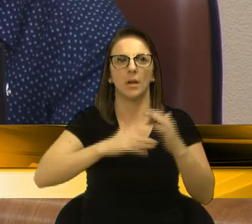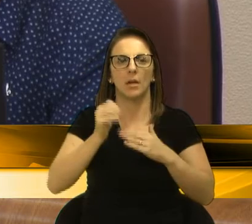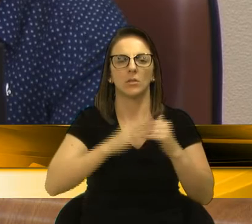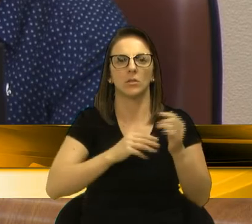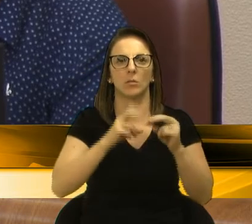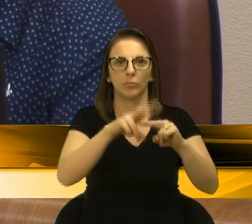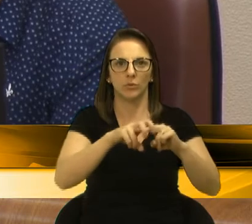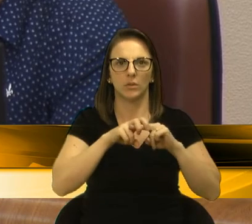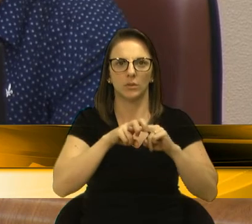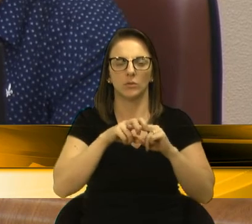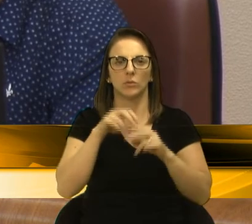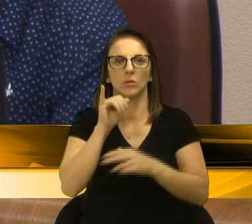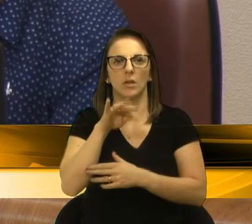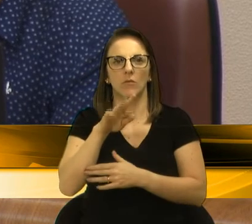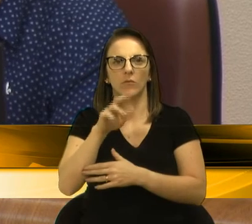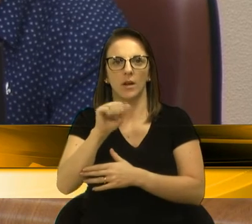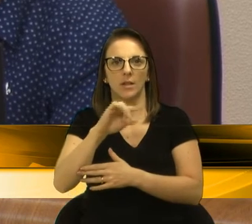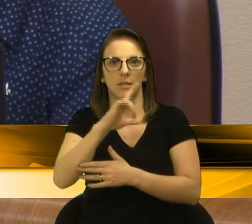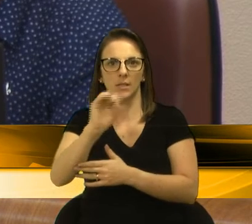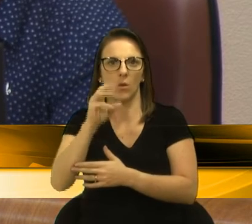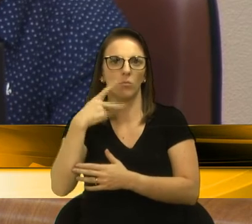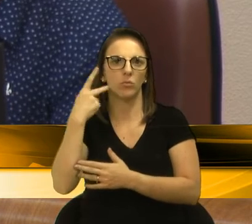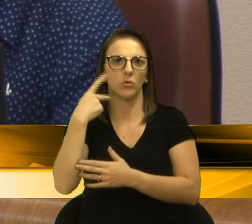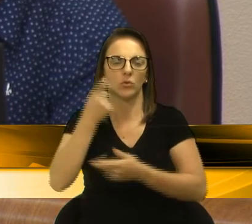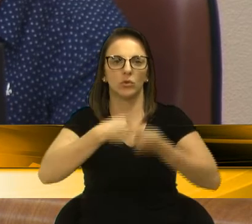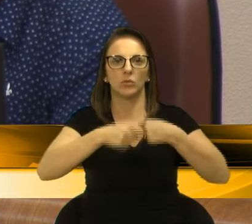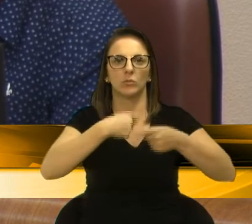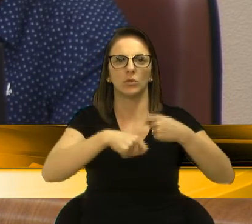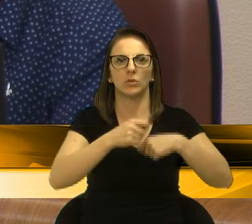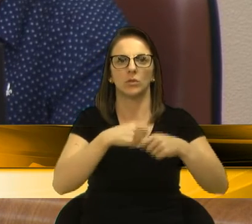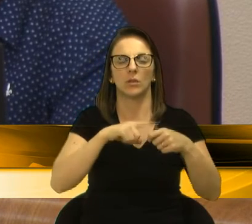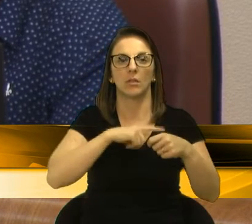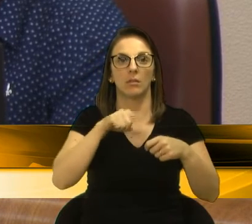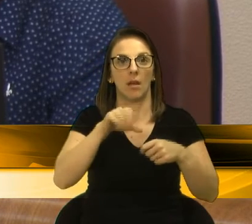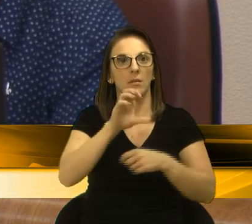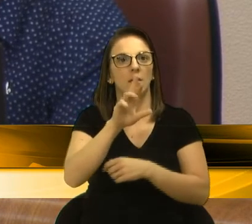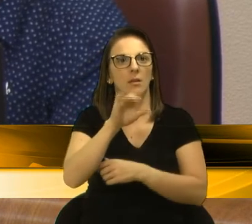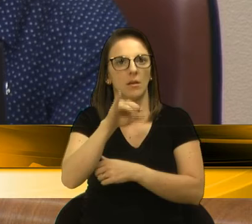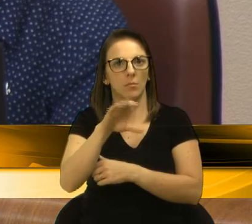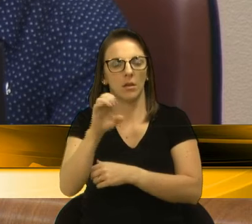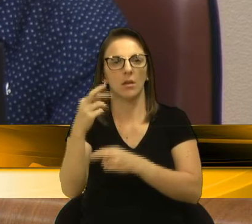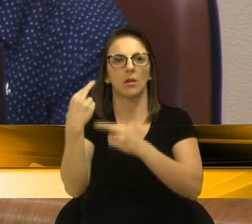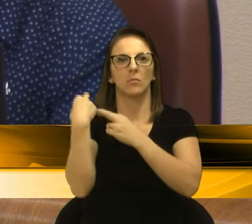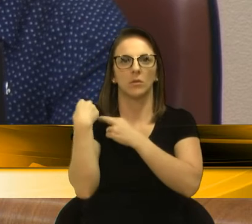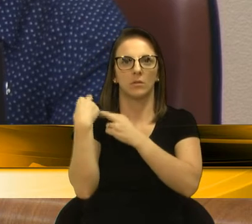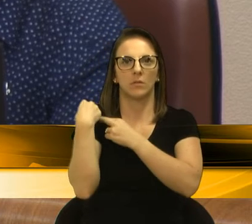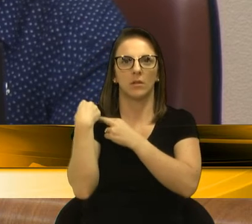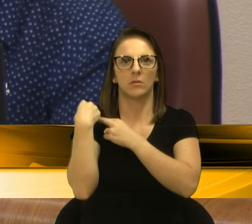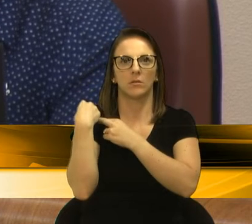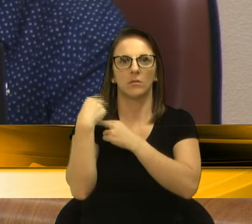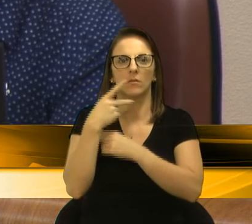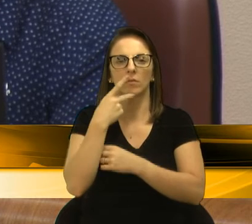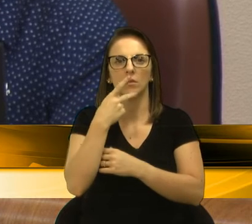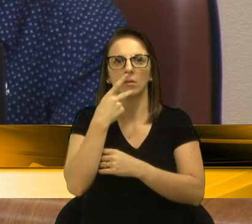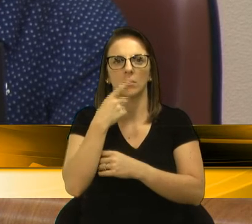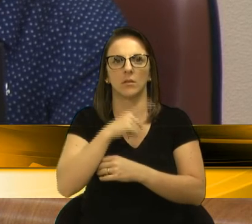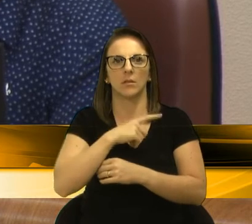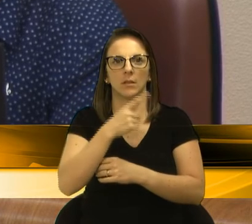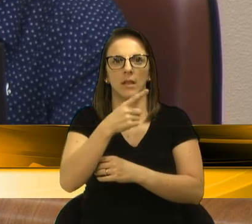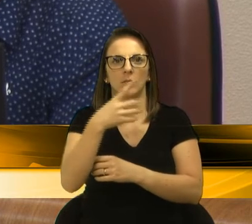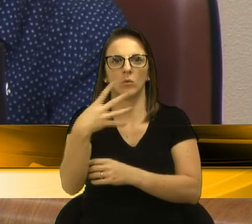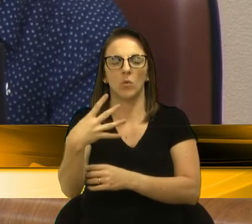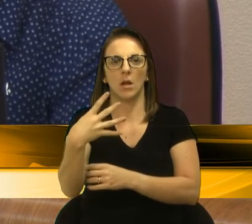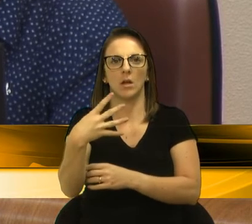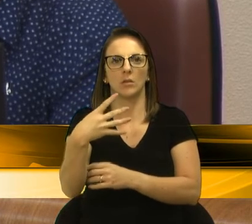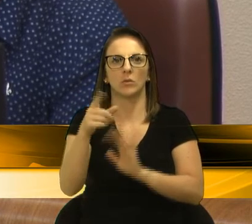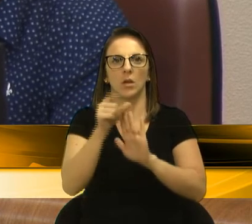infração político-administrativa em o crime de responsabilidade capitulado no inciso 14º, artigo 1º do Decreto